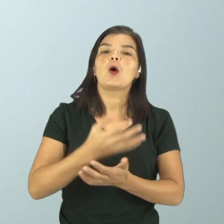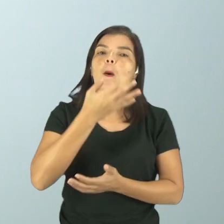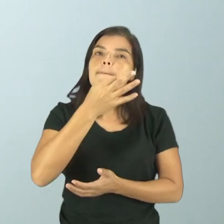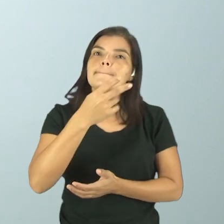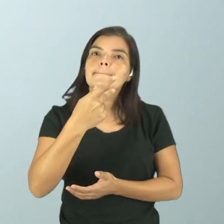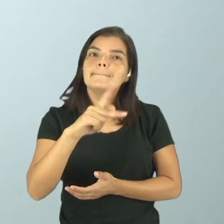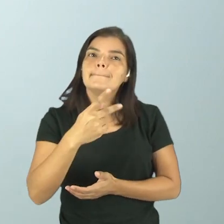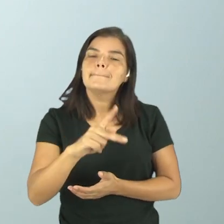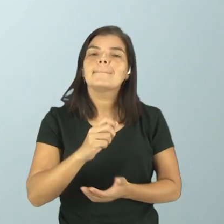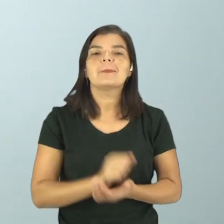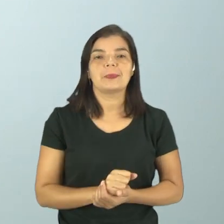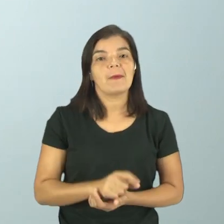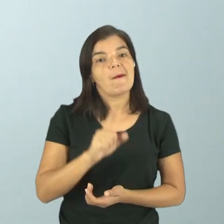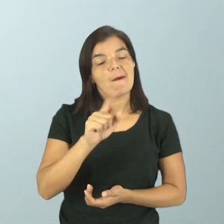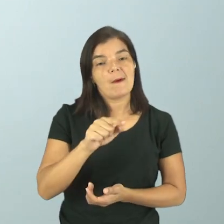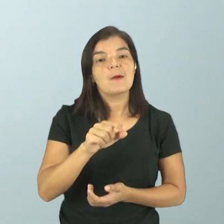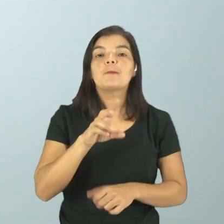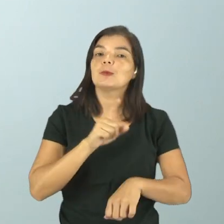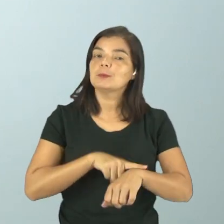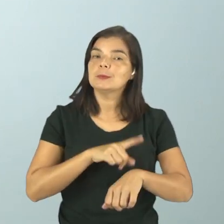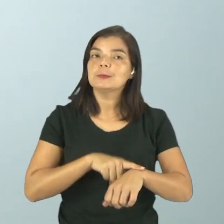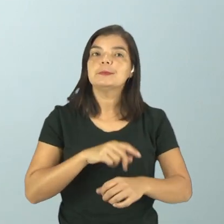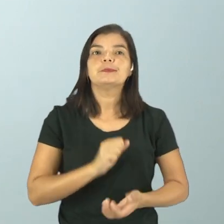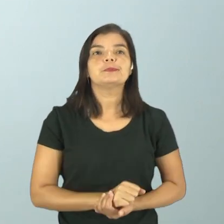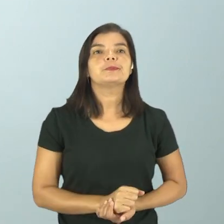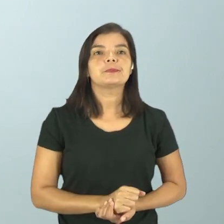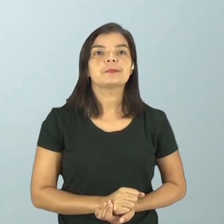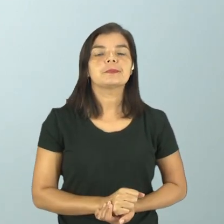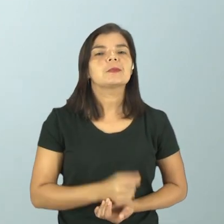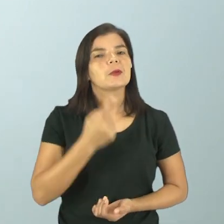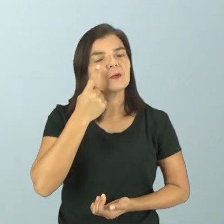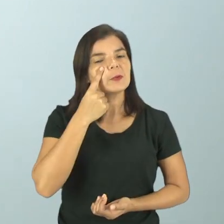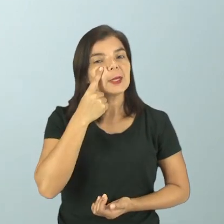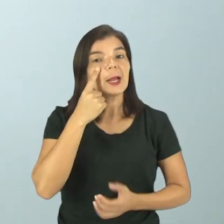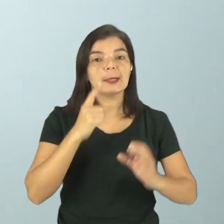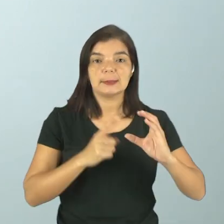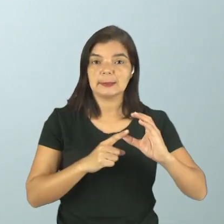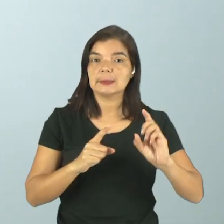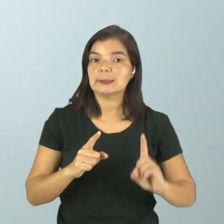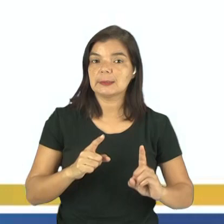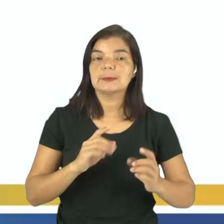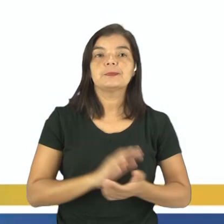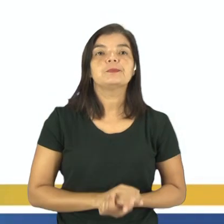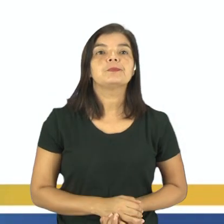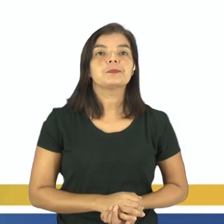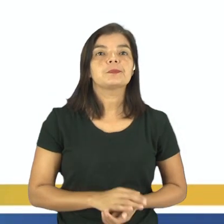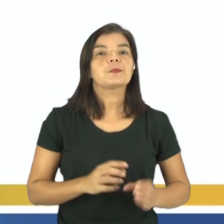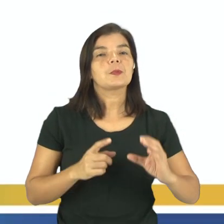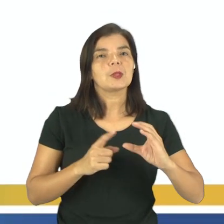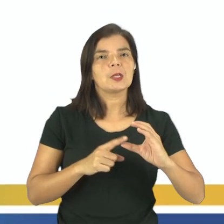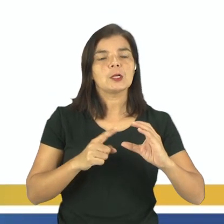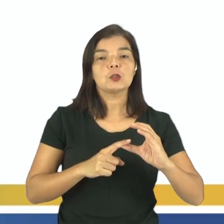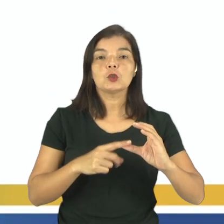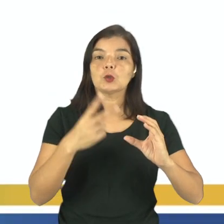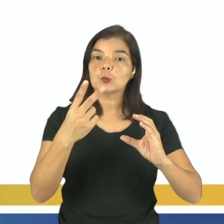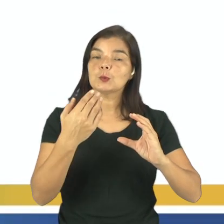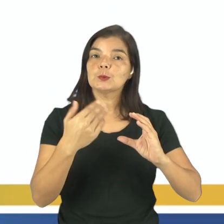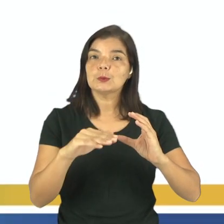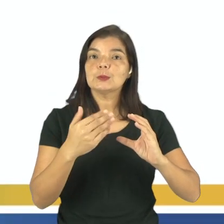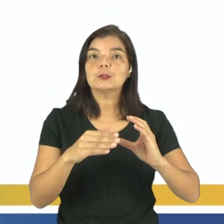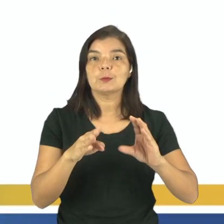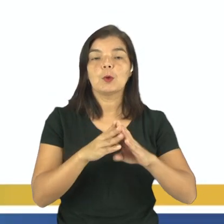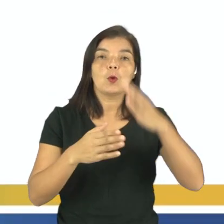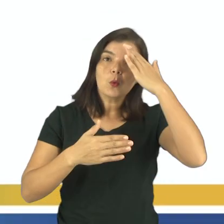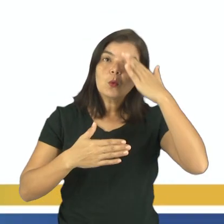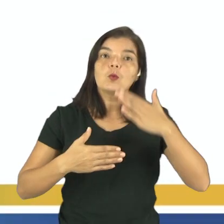opinião dele. Para ele é esse momento, tá bom? Vamos verificar C e a D? C. Cerca de 2/3